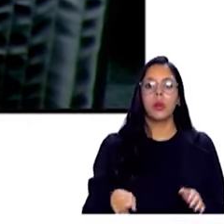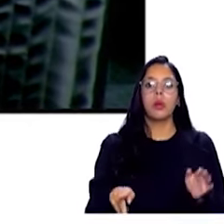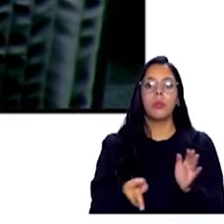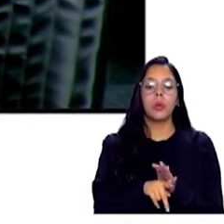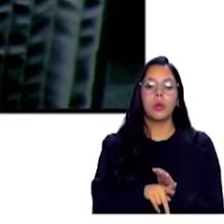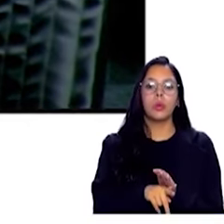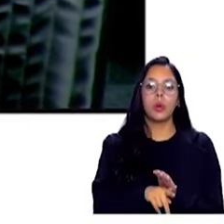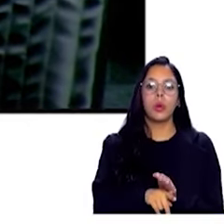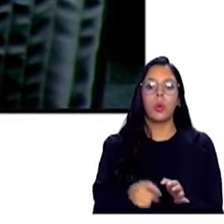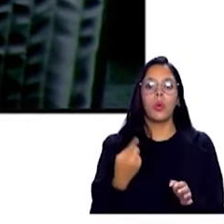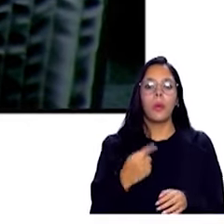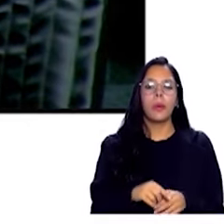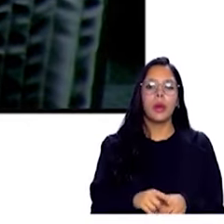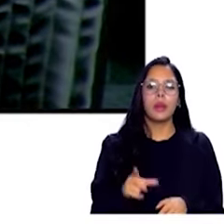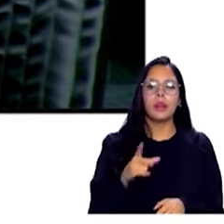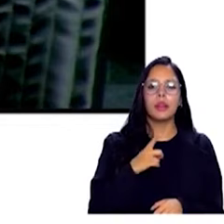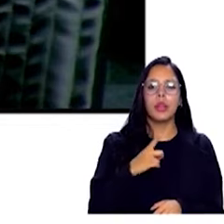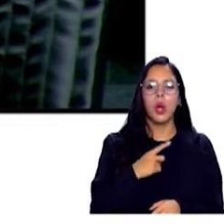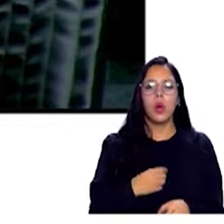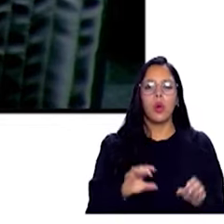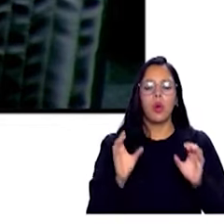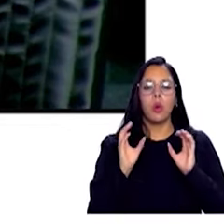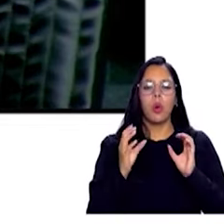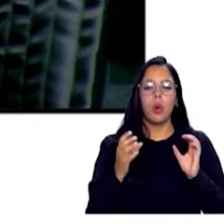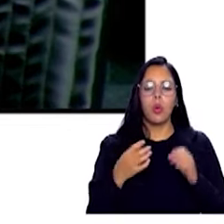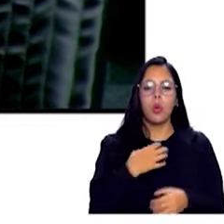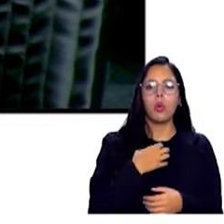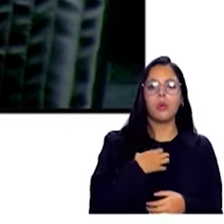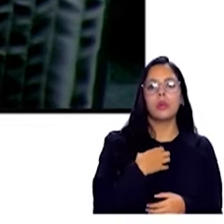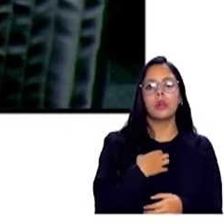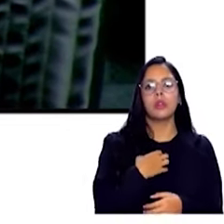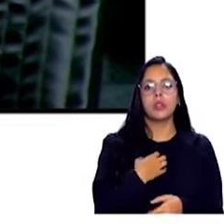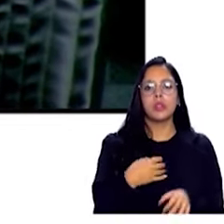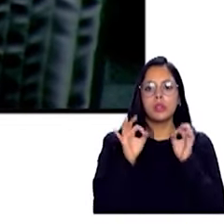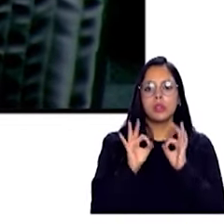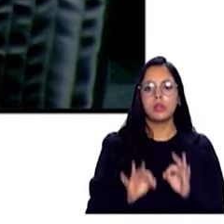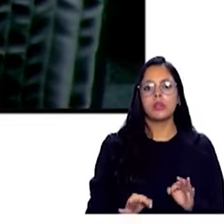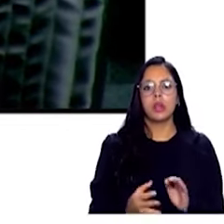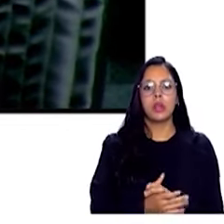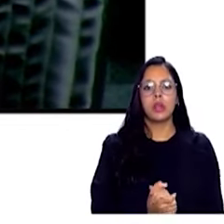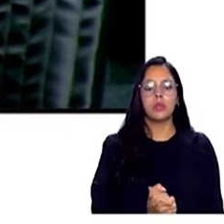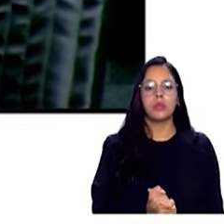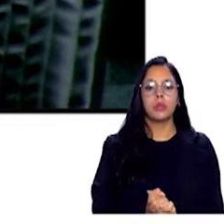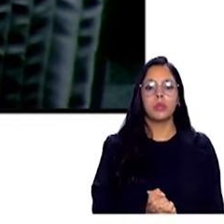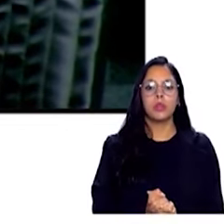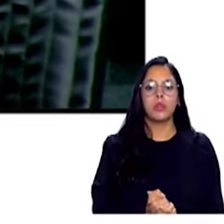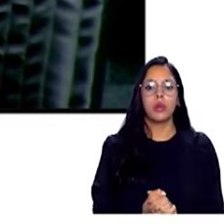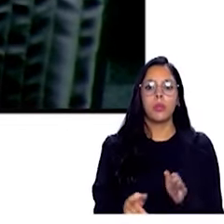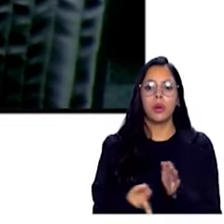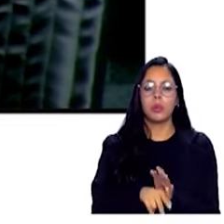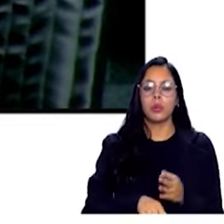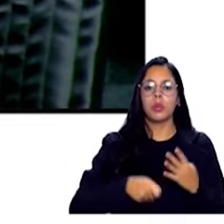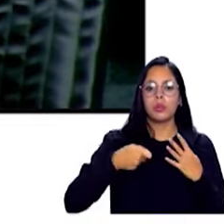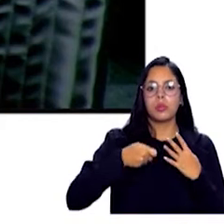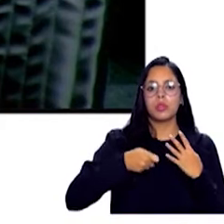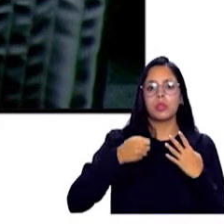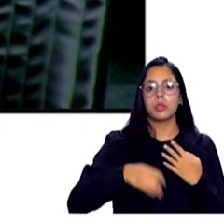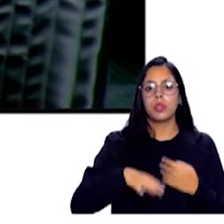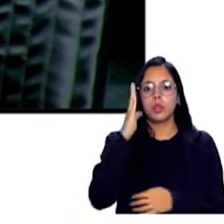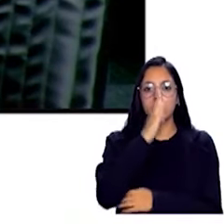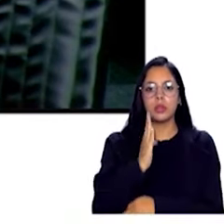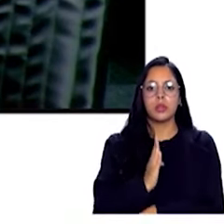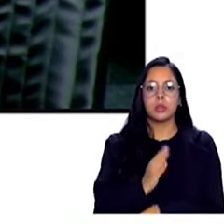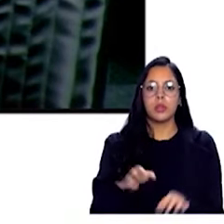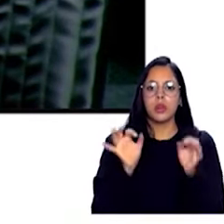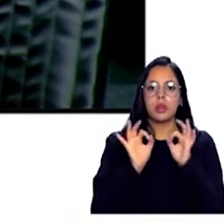observância desse tipo de comportamento determinado estabelecido pela jurisprudência brasileira é óbvio que ele